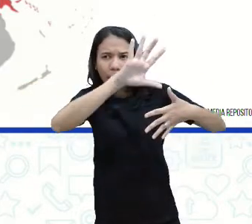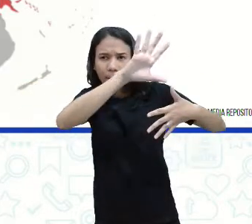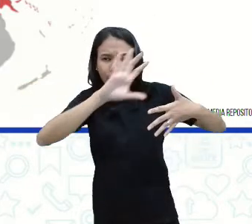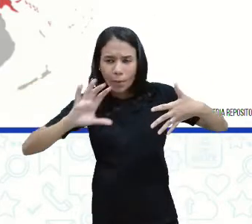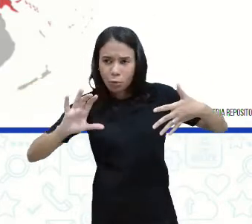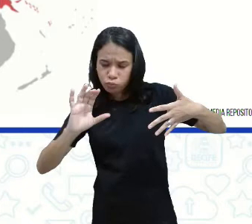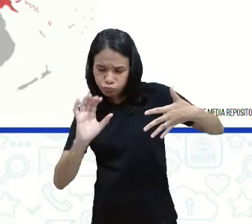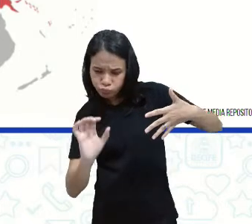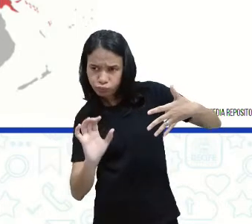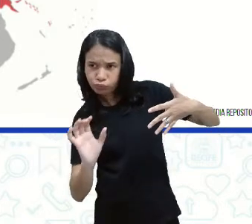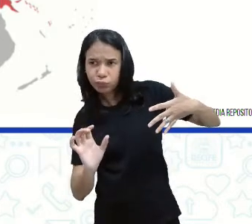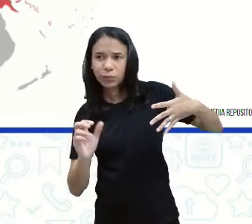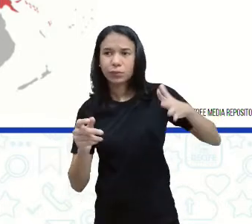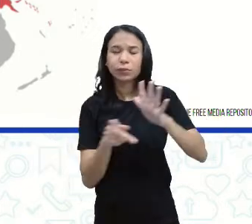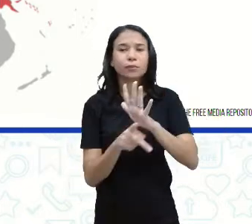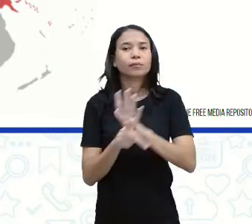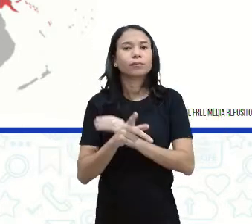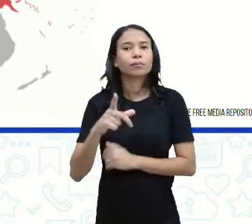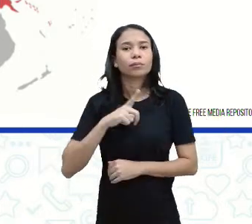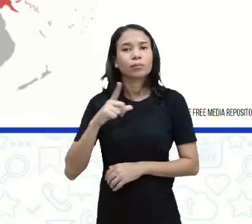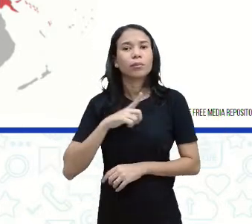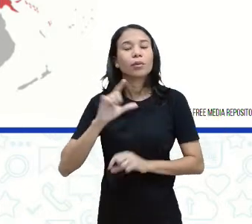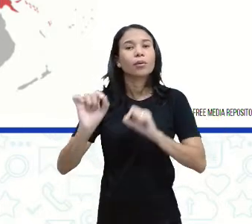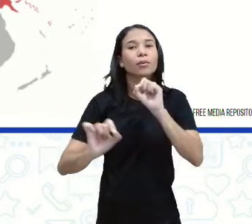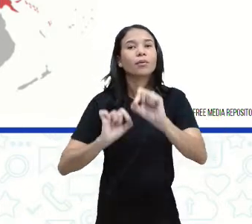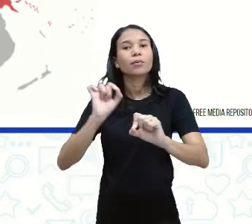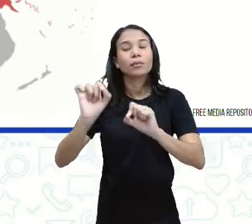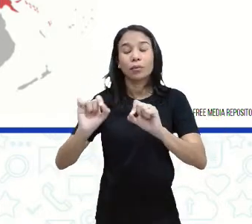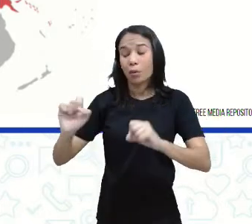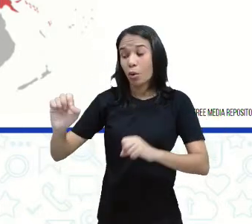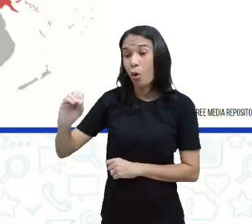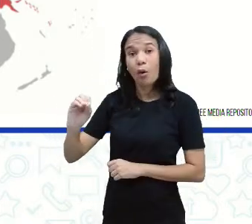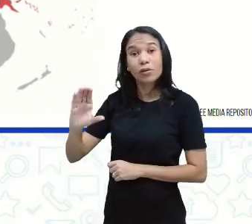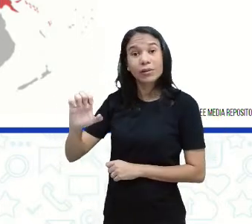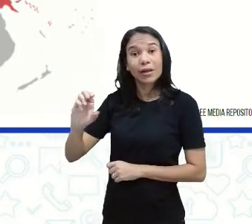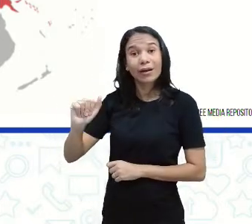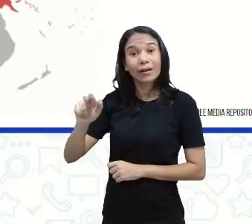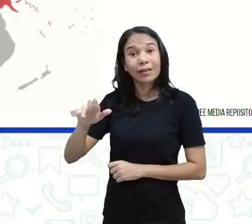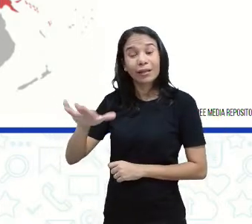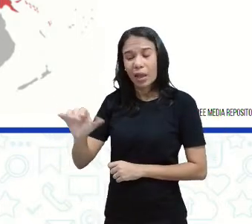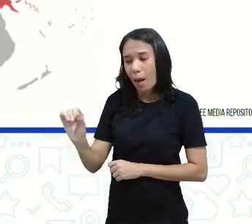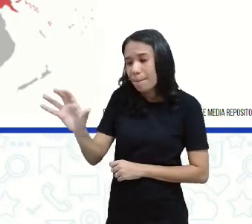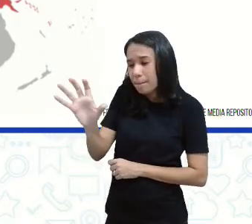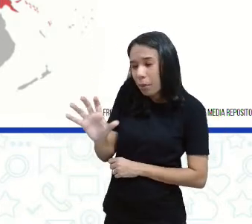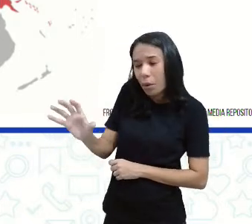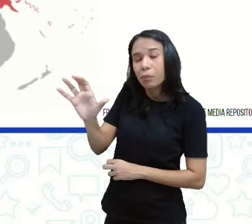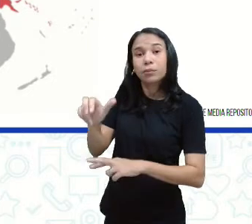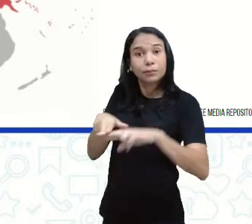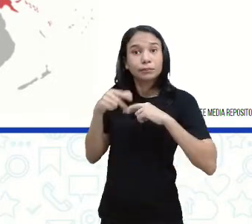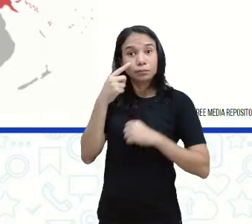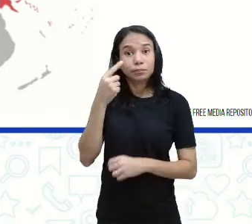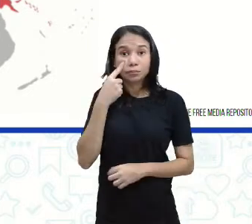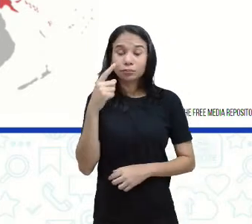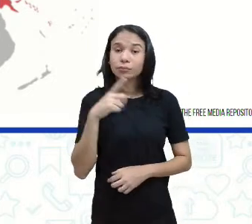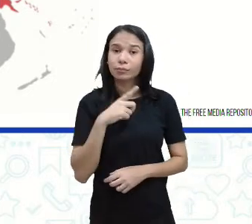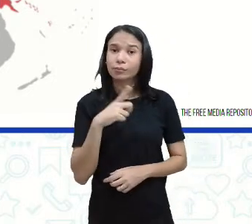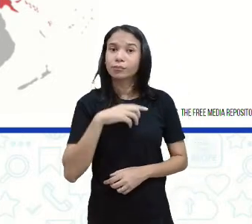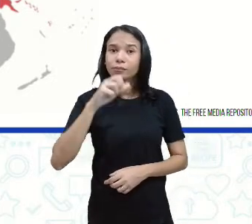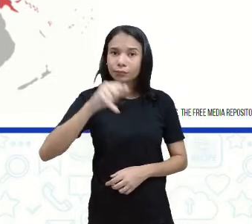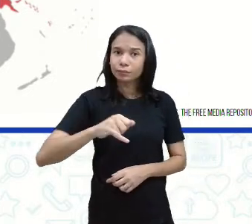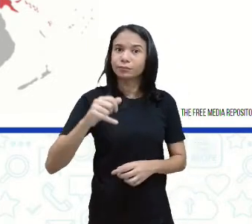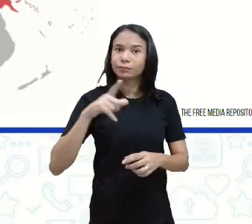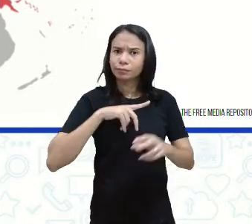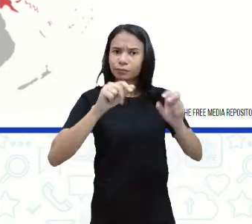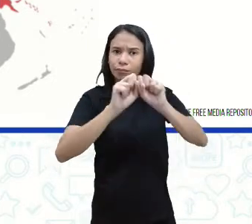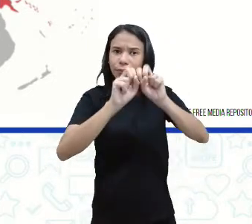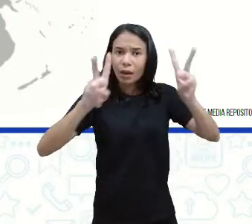no canto direito, perto da nossa colega, tem a Oceania, né? Então a Inglaterra ela já teve